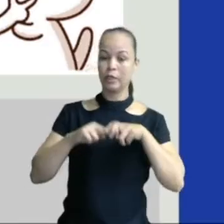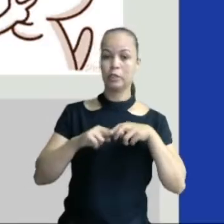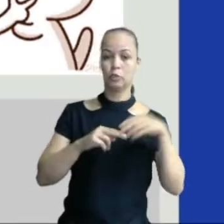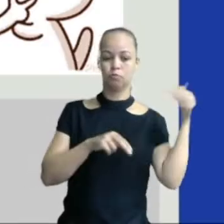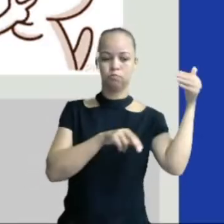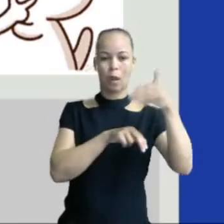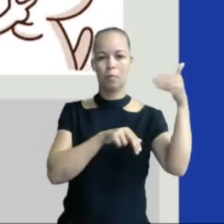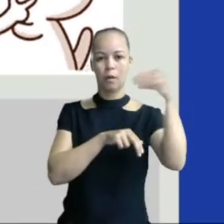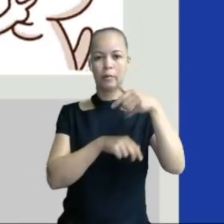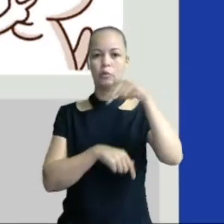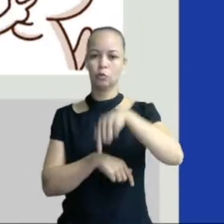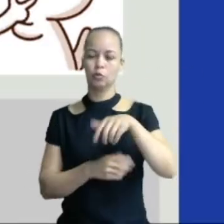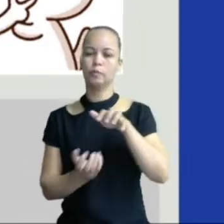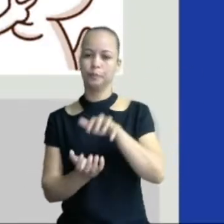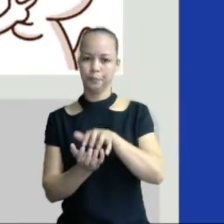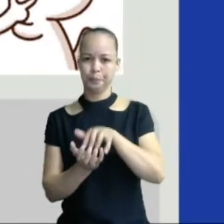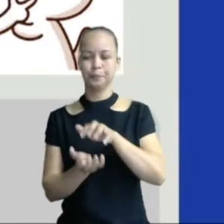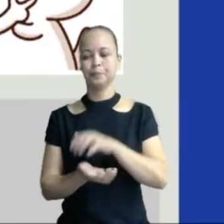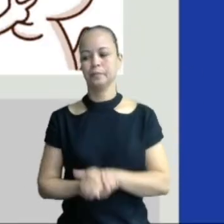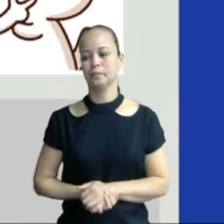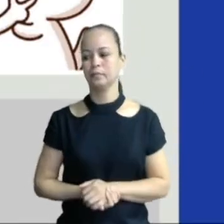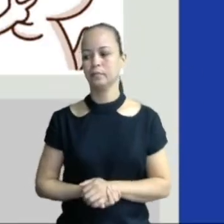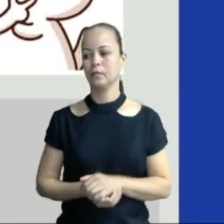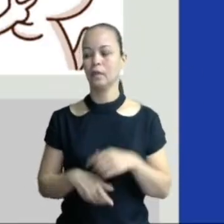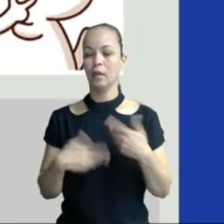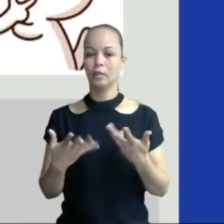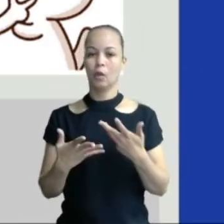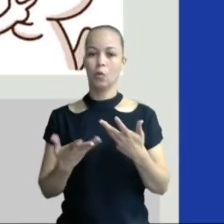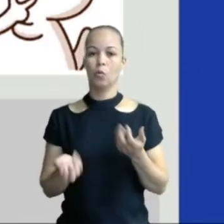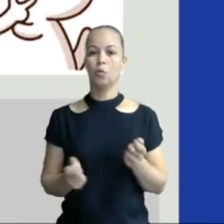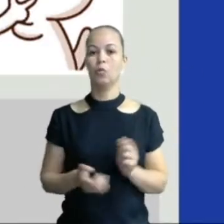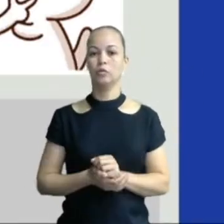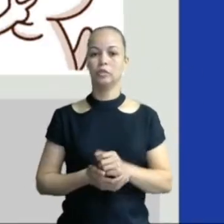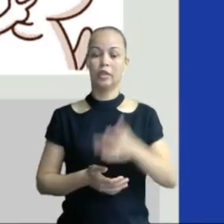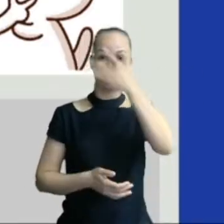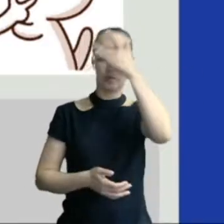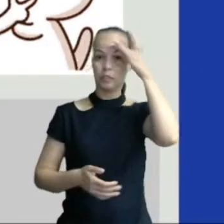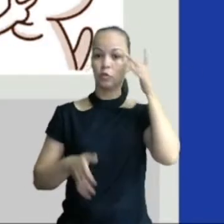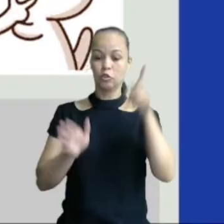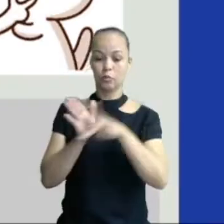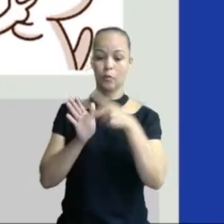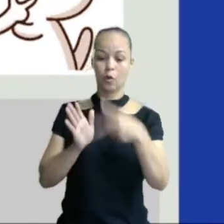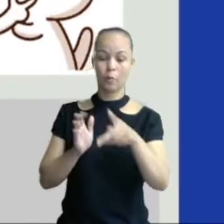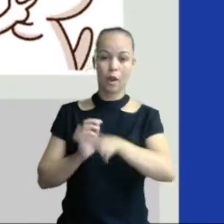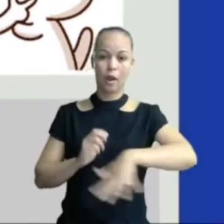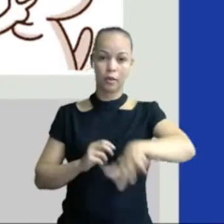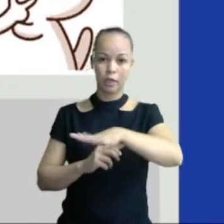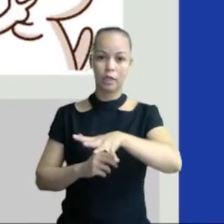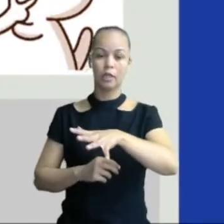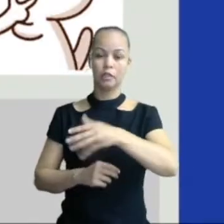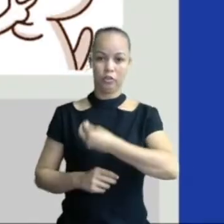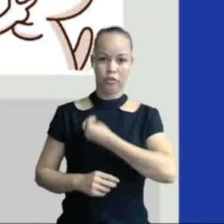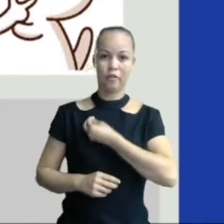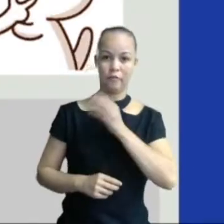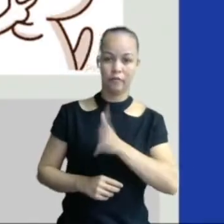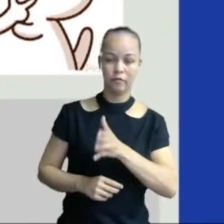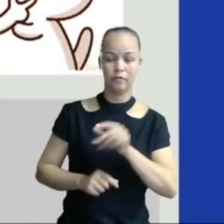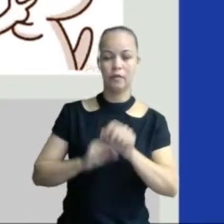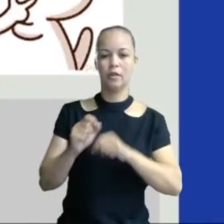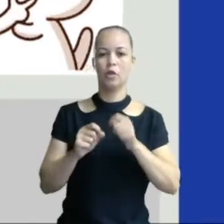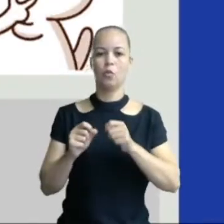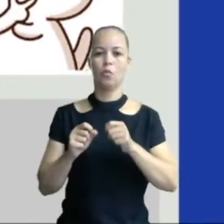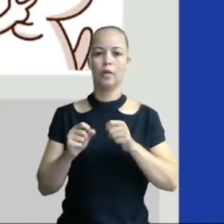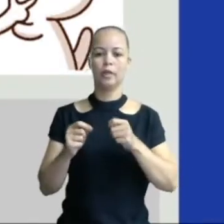Os nativos, os lusos brasileiros, os que viviam aqui no Brasil, aqueles nascidos em Pernambuco, junto com